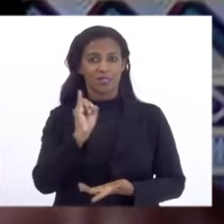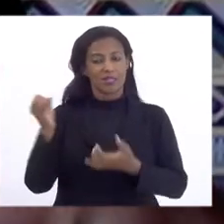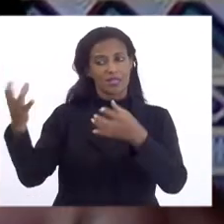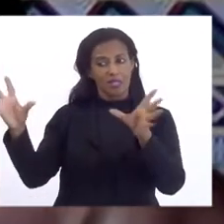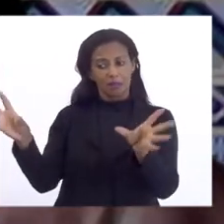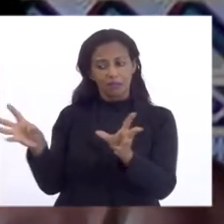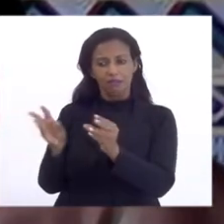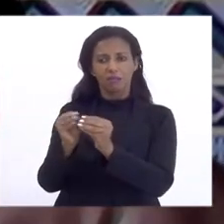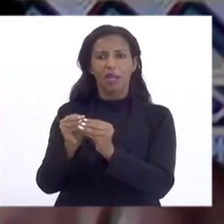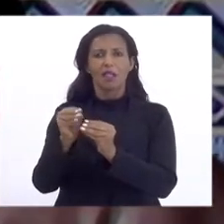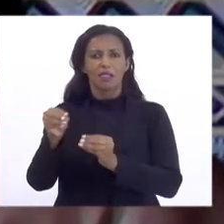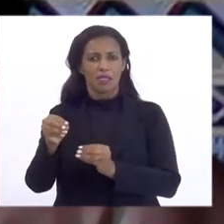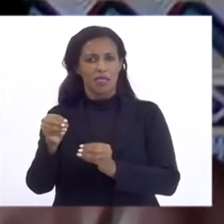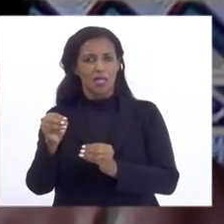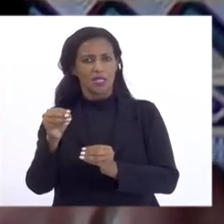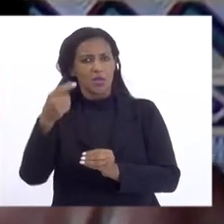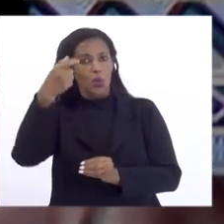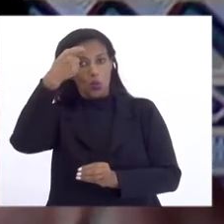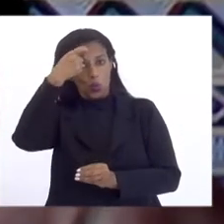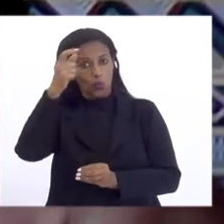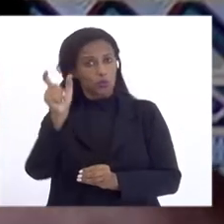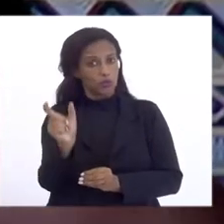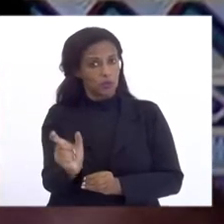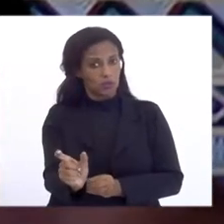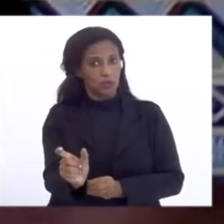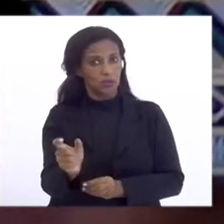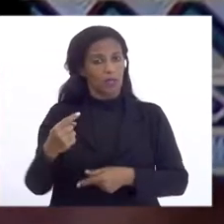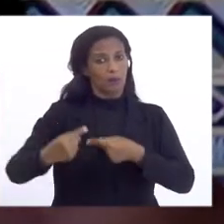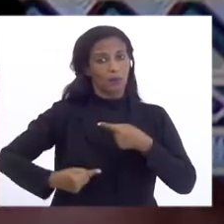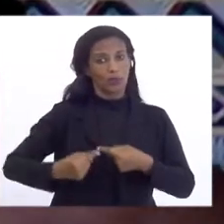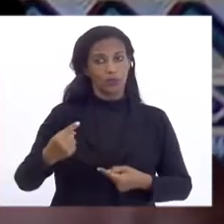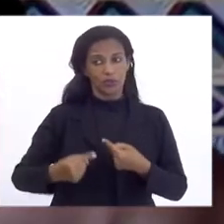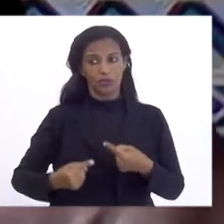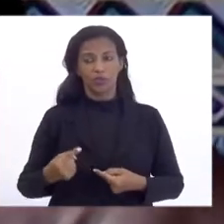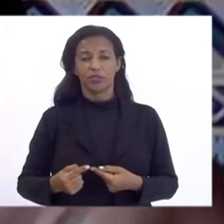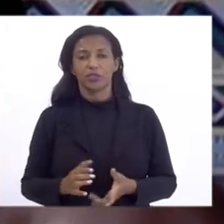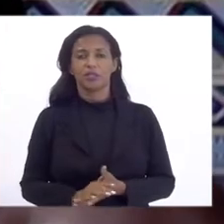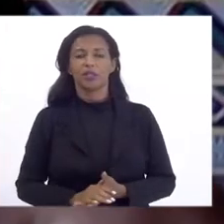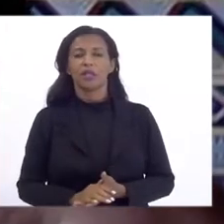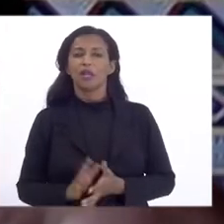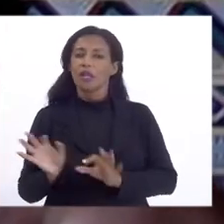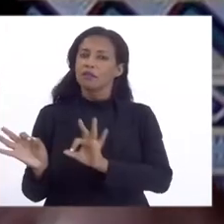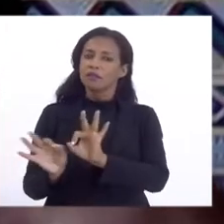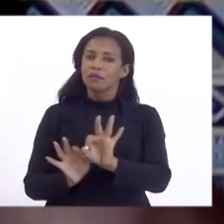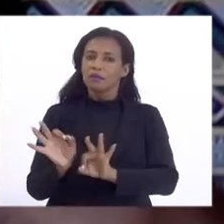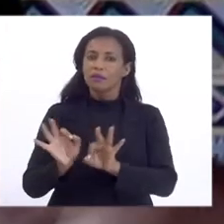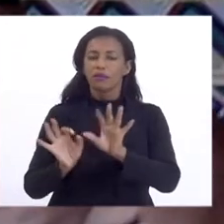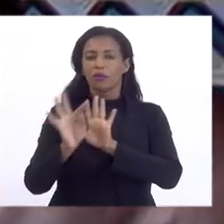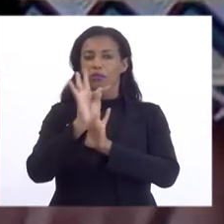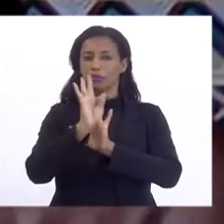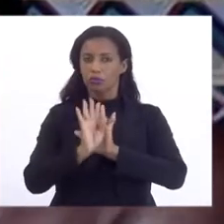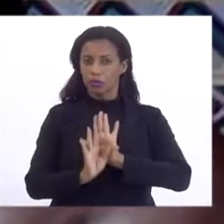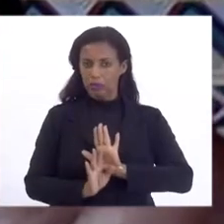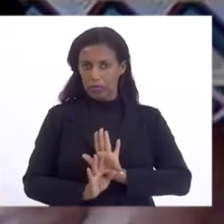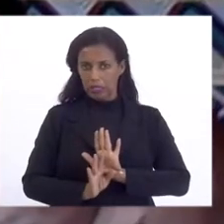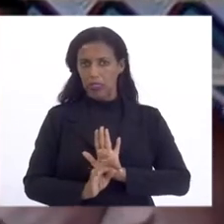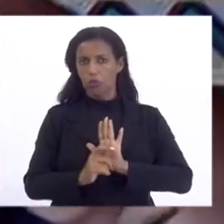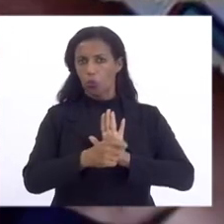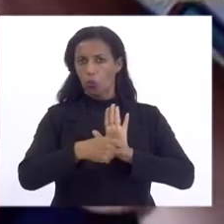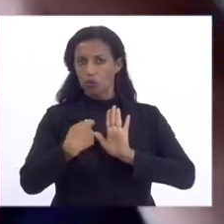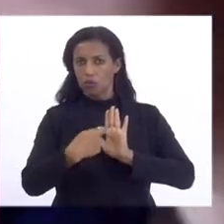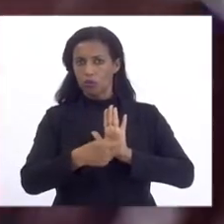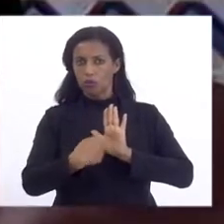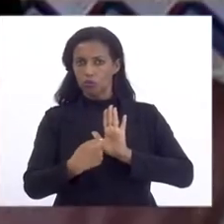nesse consenso, na política, essa forma do texto com as